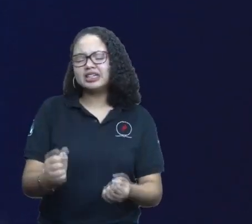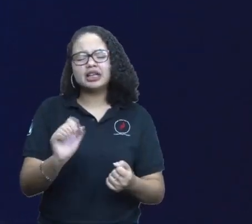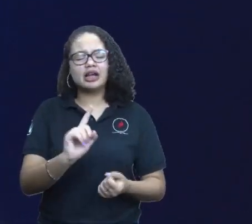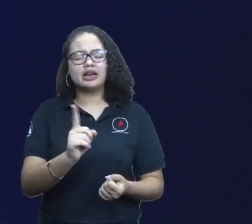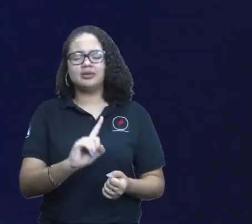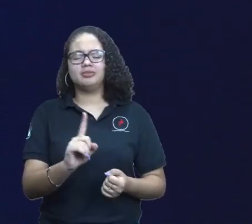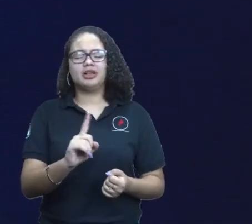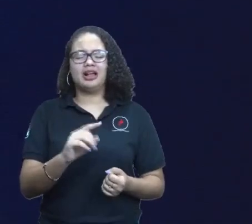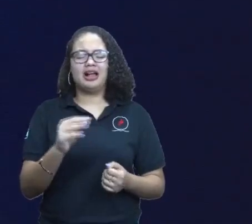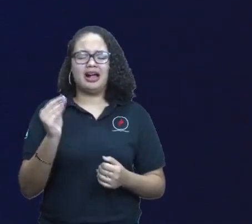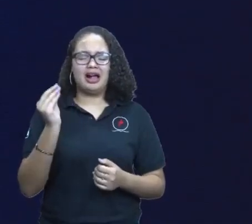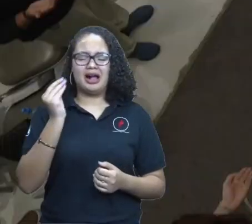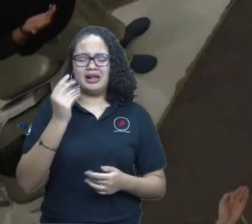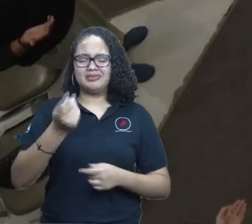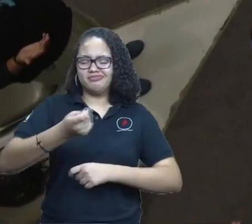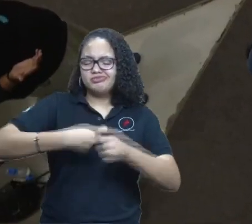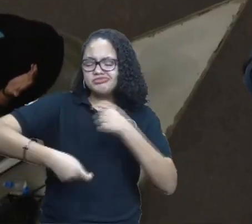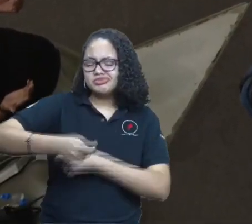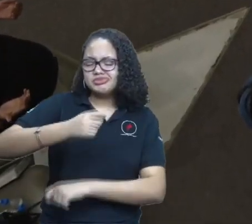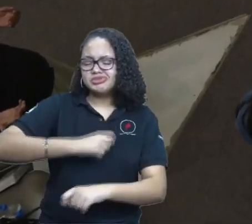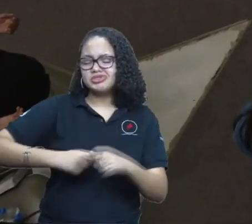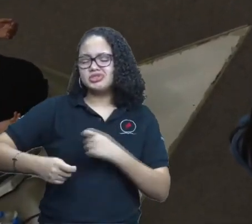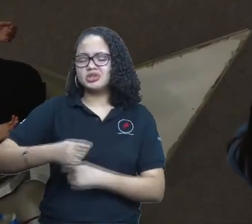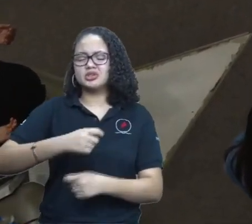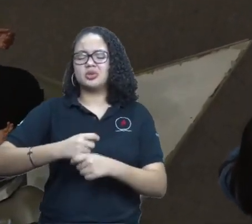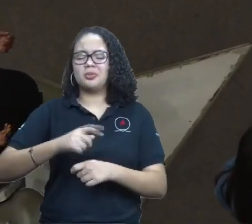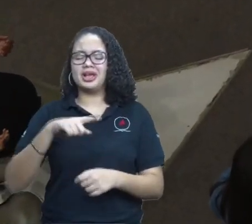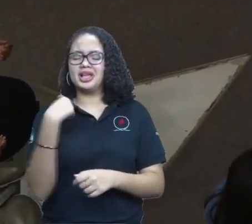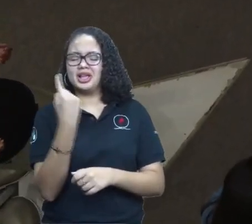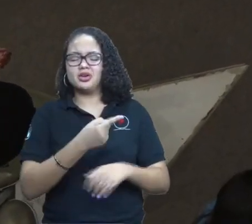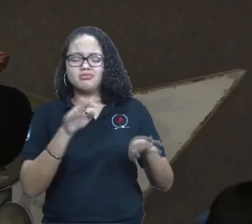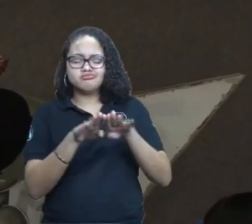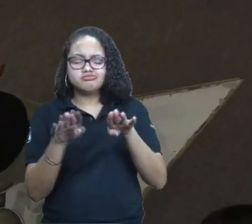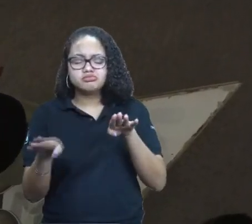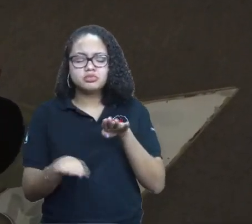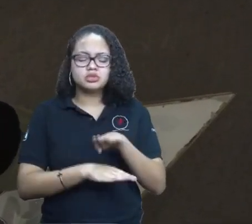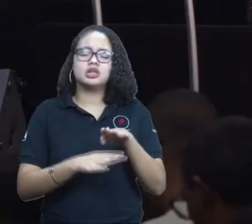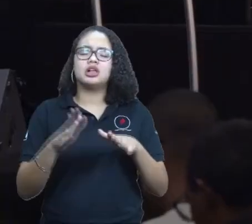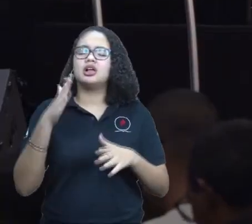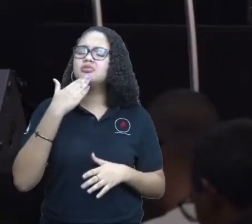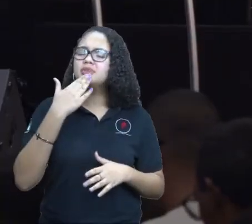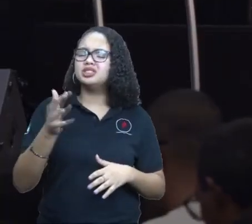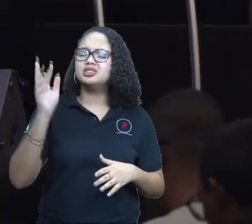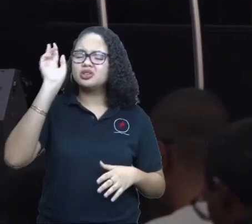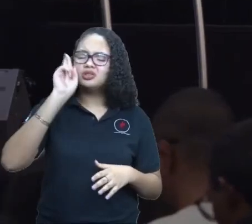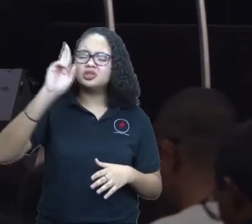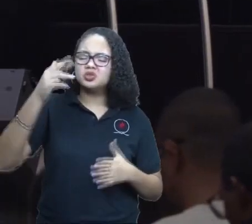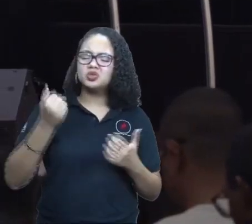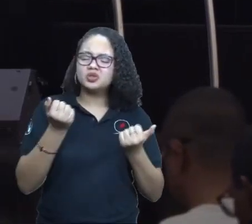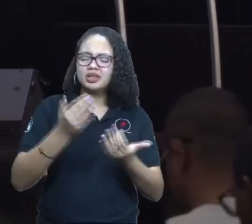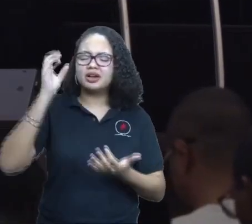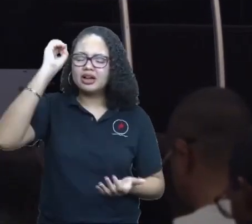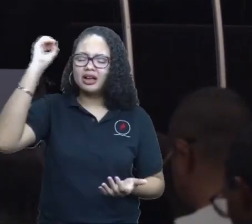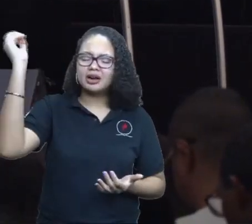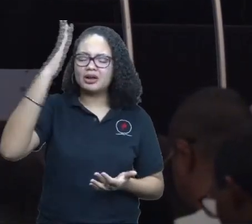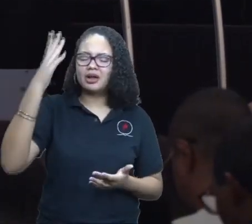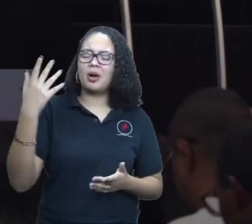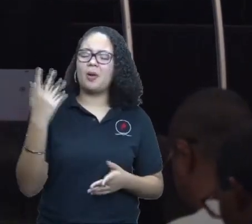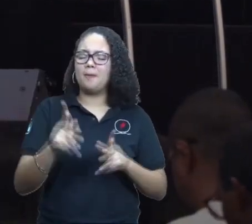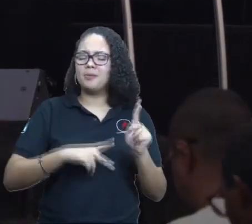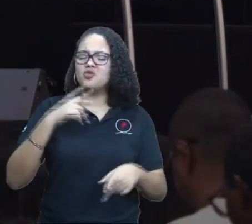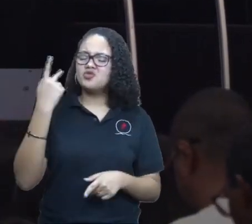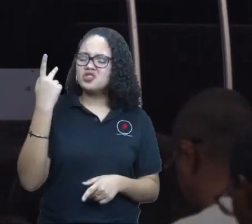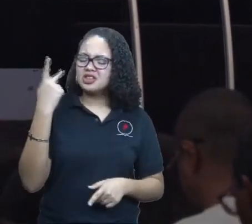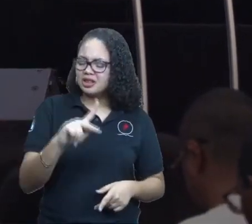as tentações que nos cercam para que nós descemos estou pedindo para que o senhor dê graça ao teu povo para não